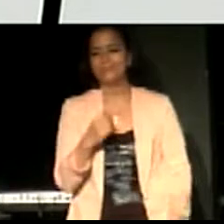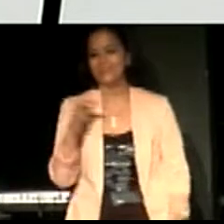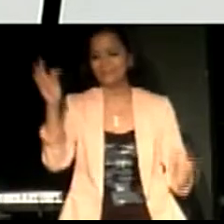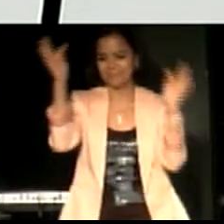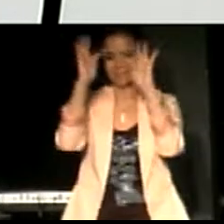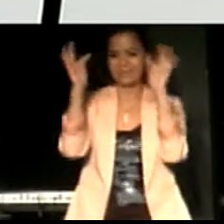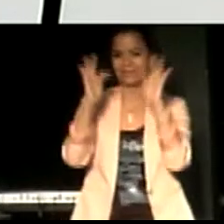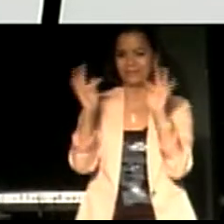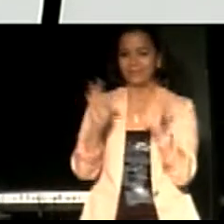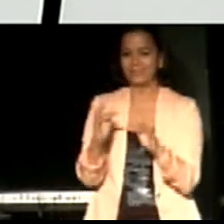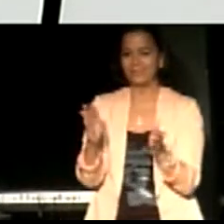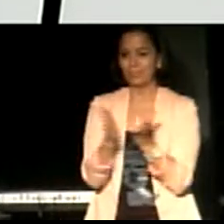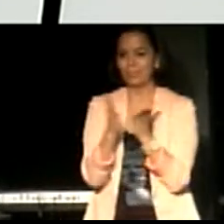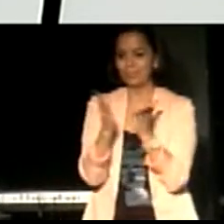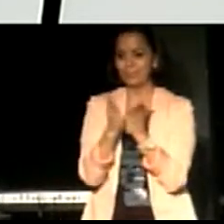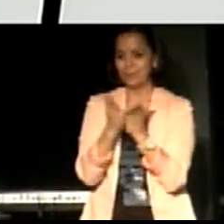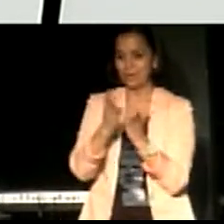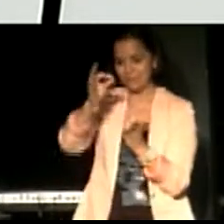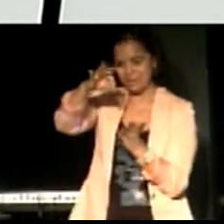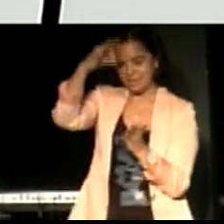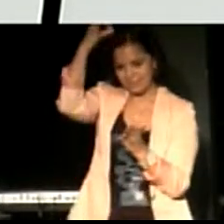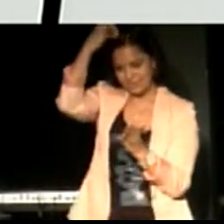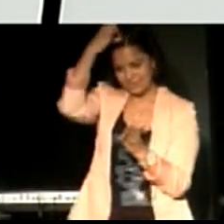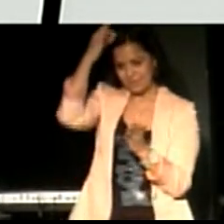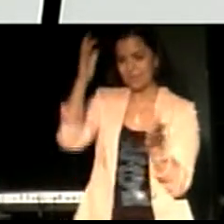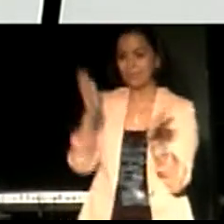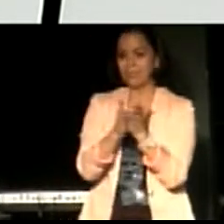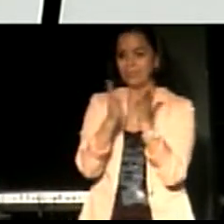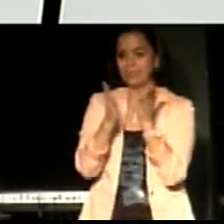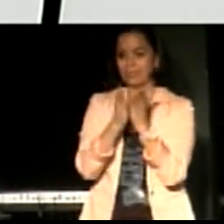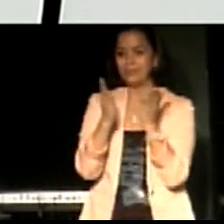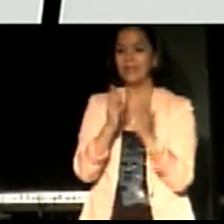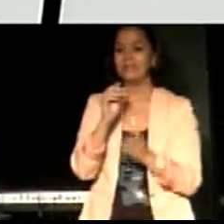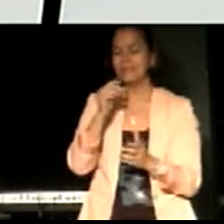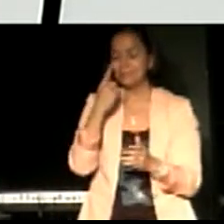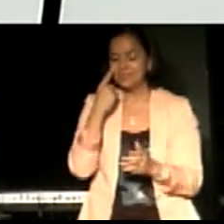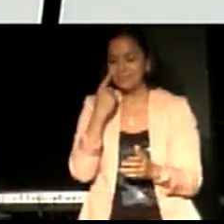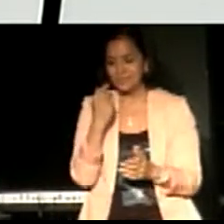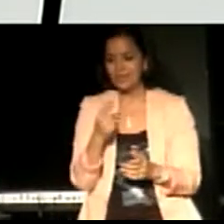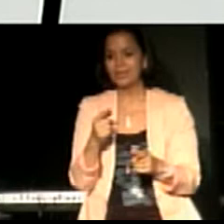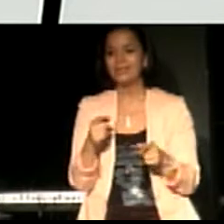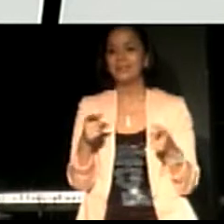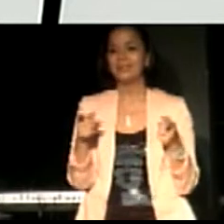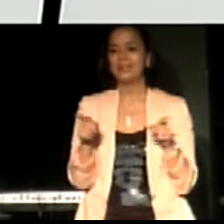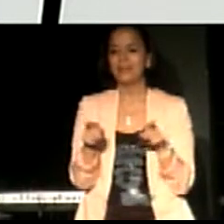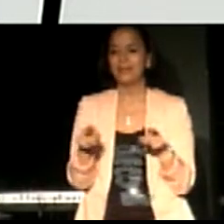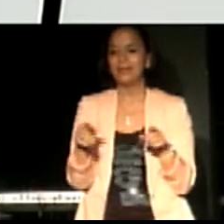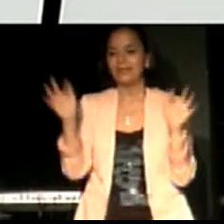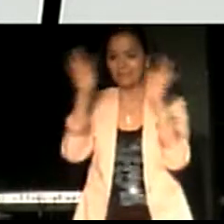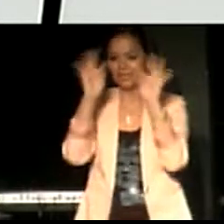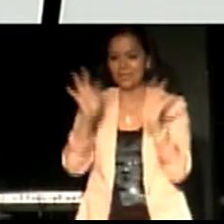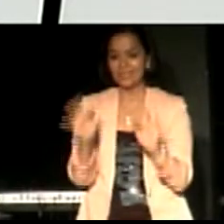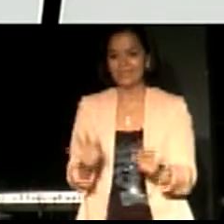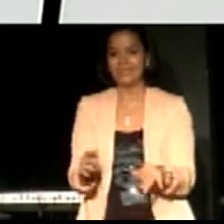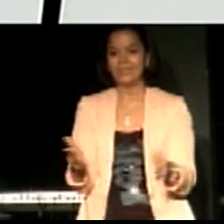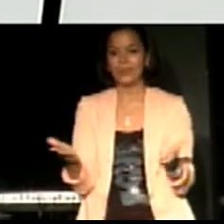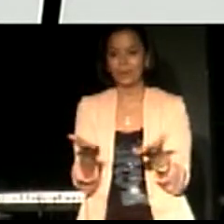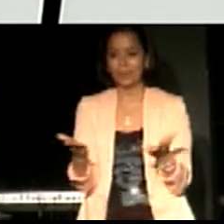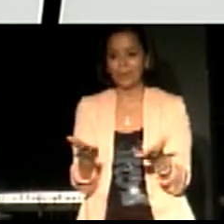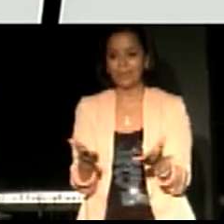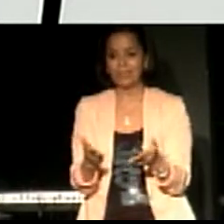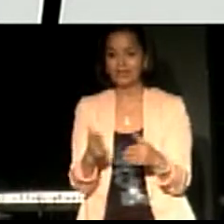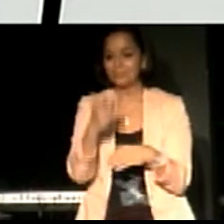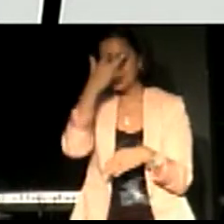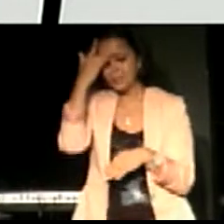Bem-aventurados os pobres de espírito, bem-aventurados aqueles que choram. E agora, bem-aventurados os